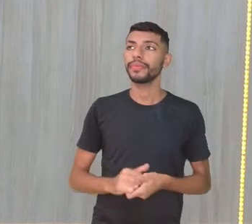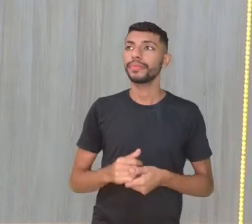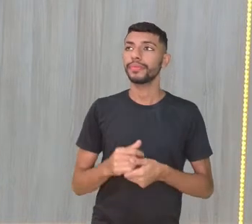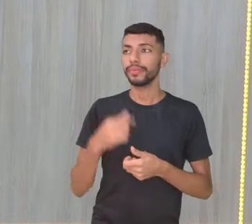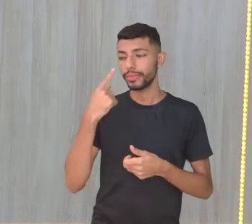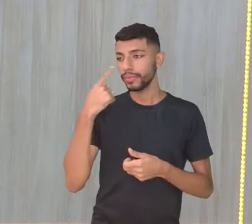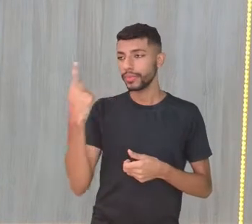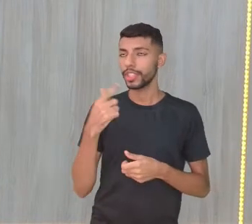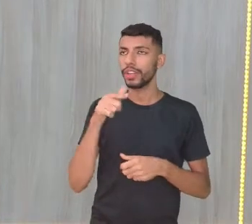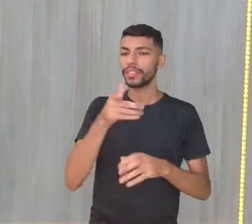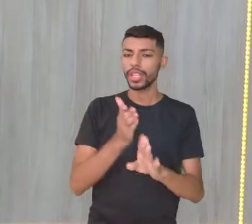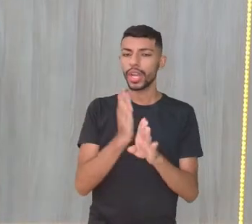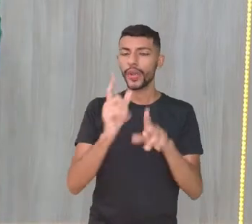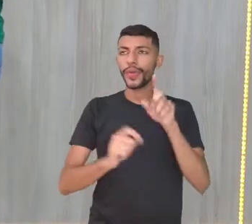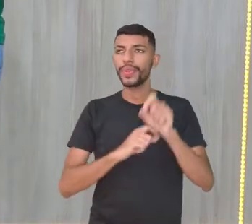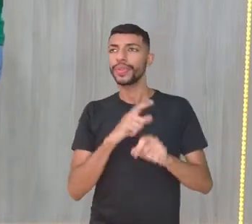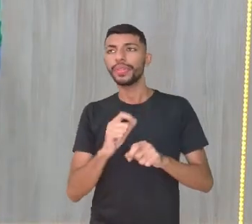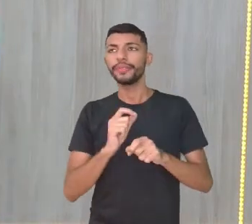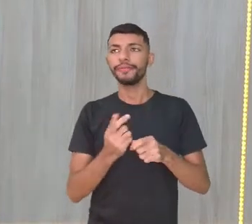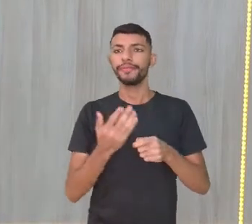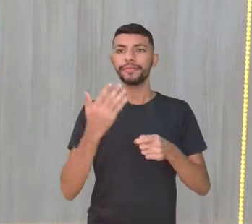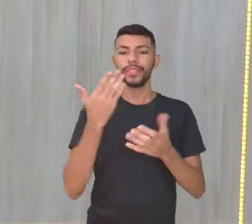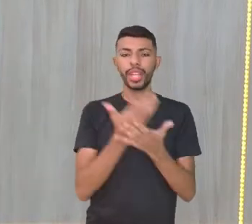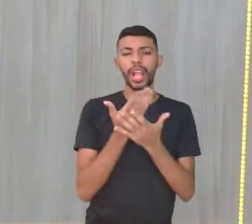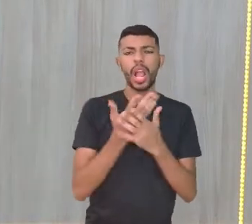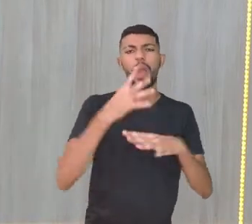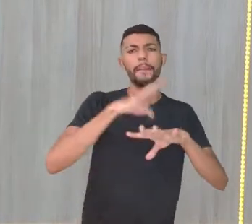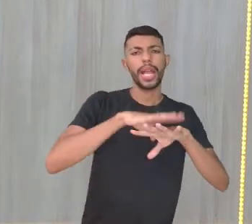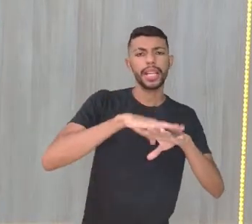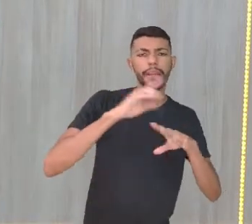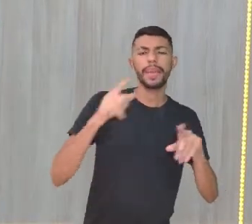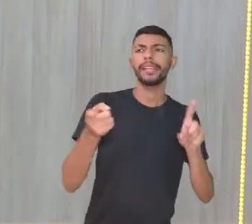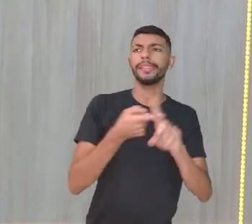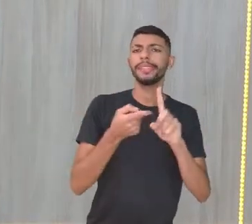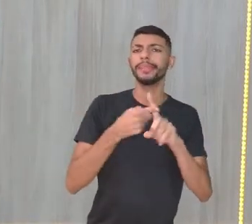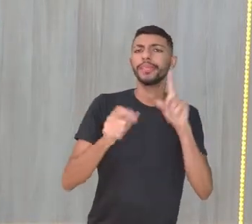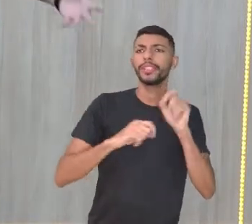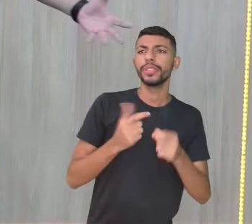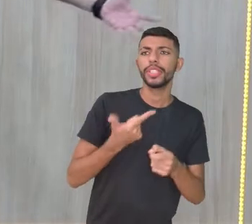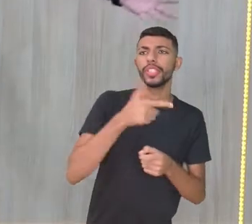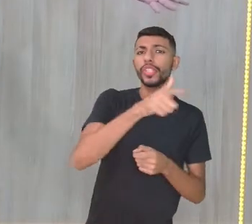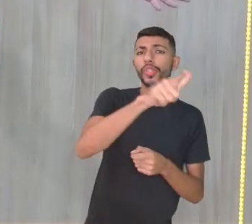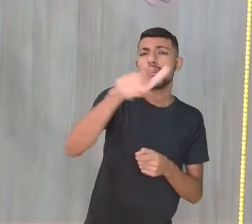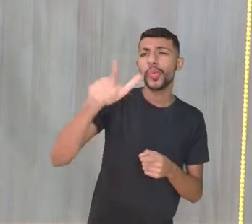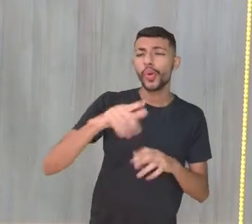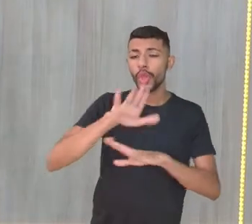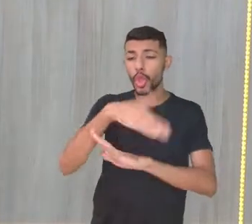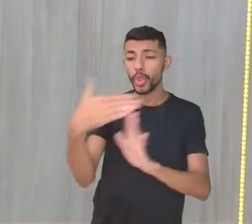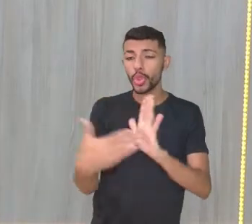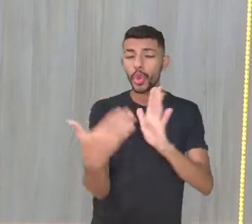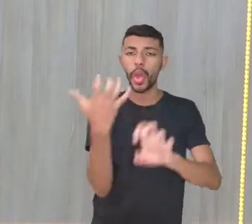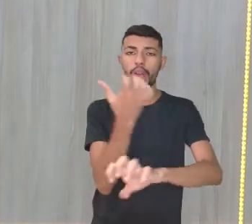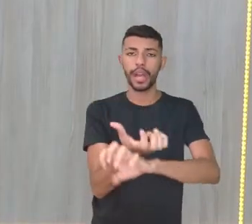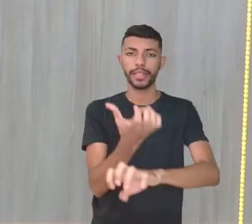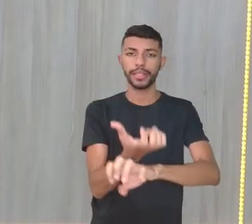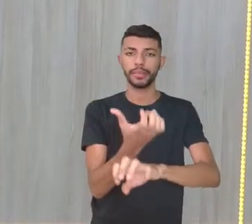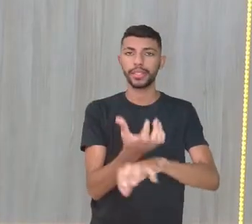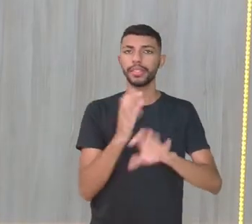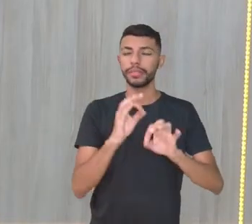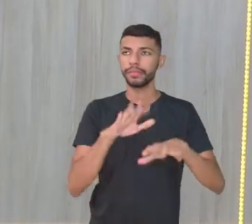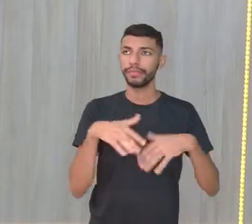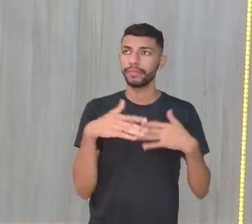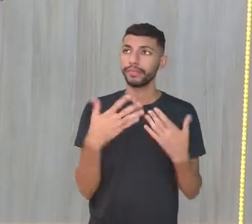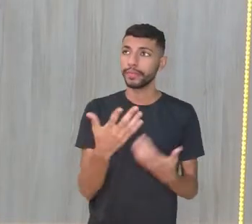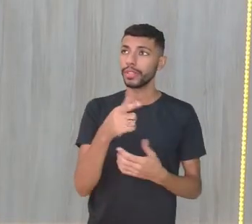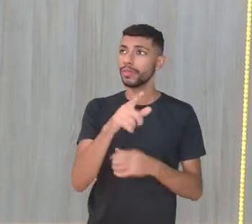lá você vai encontrar não só as aulas de matemática, mas também as aulas de todas as outras disciplinas. E